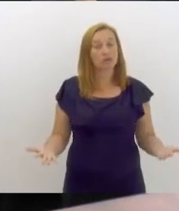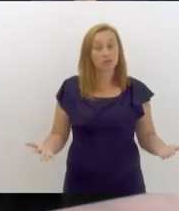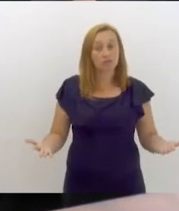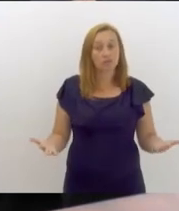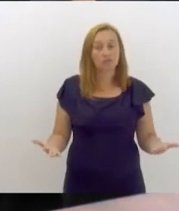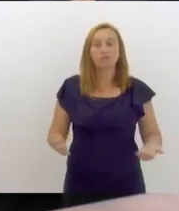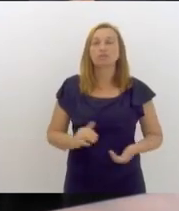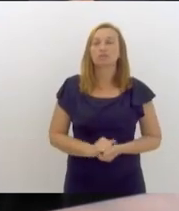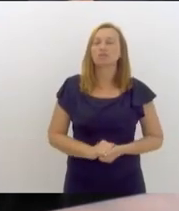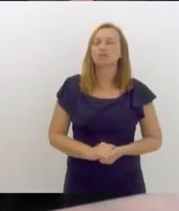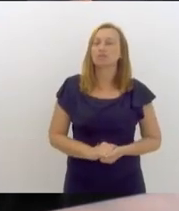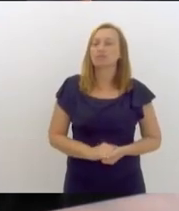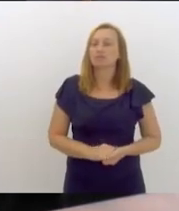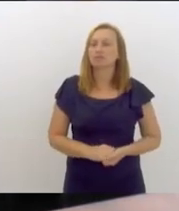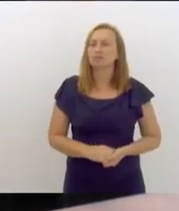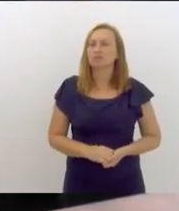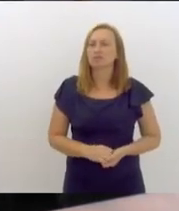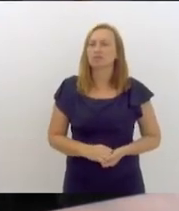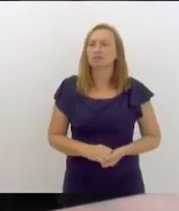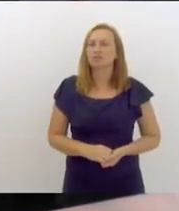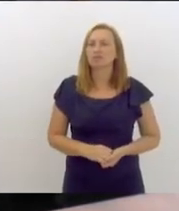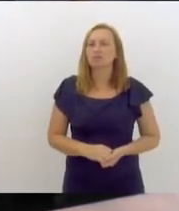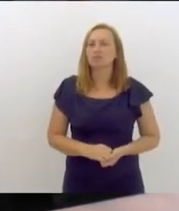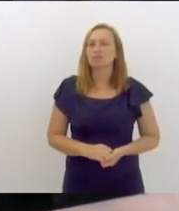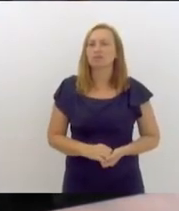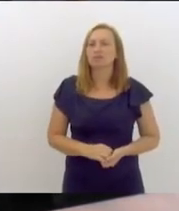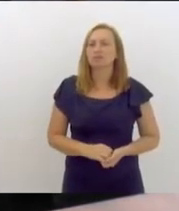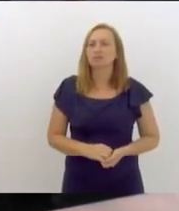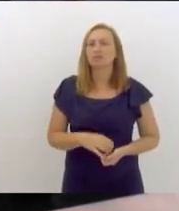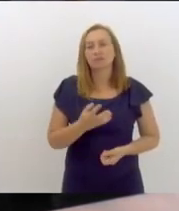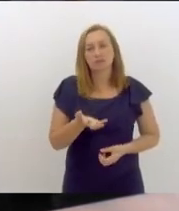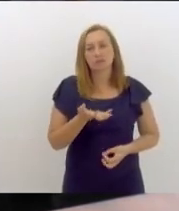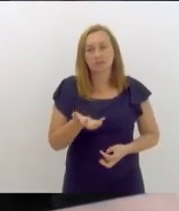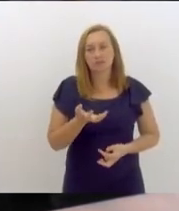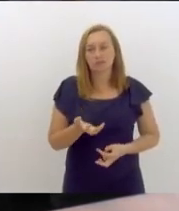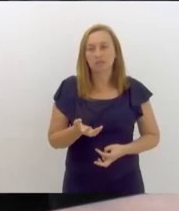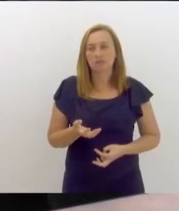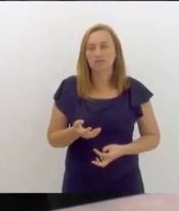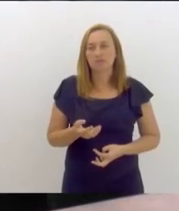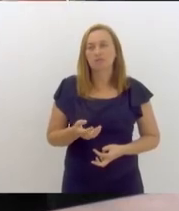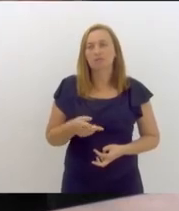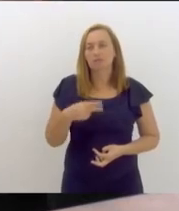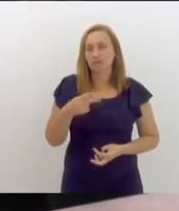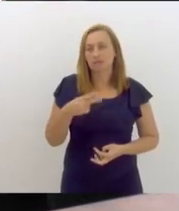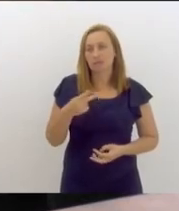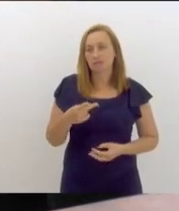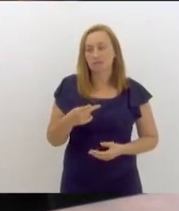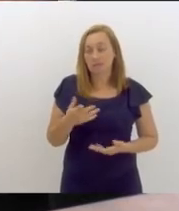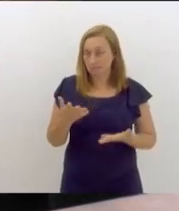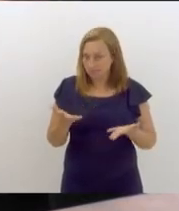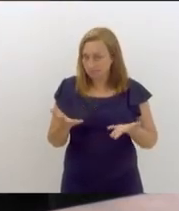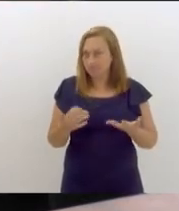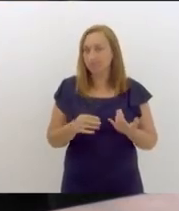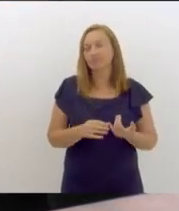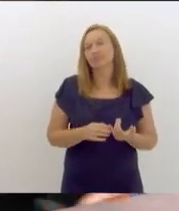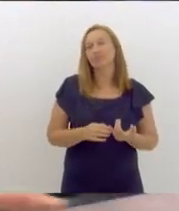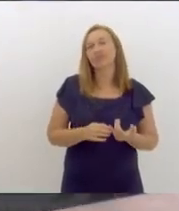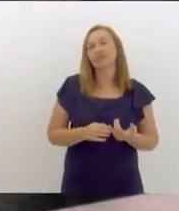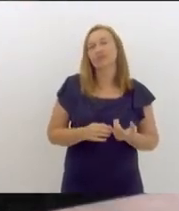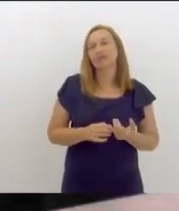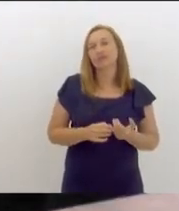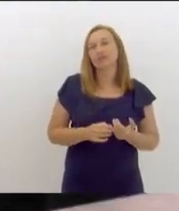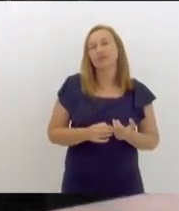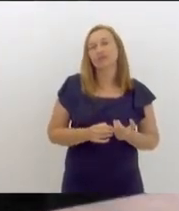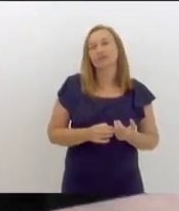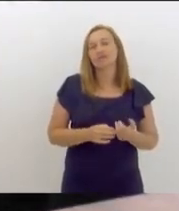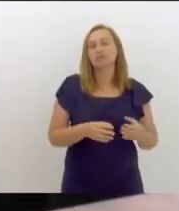e ainda eu queria coincidentemente não a operação